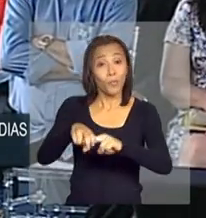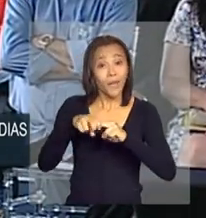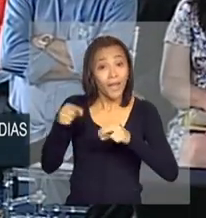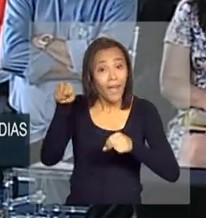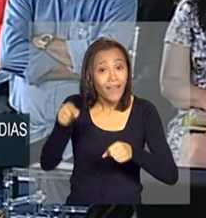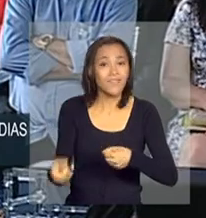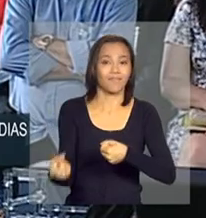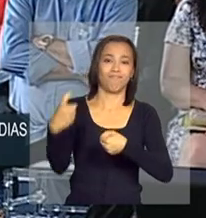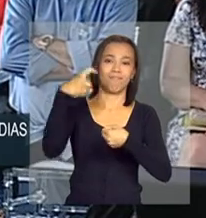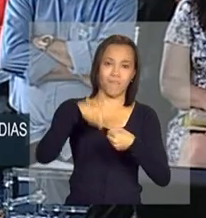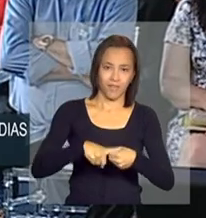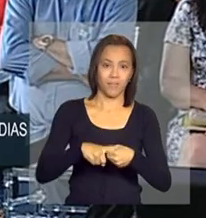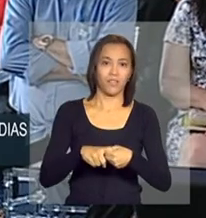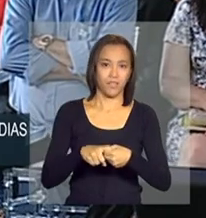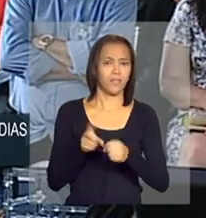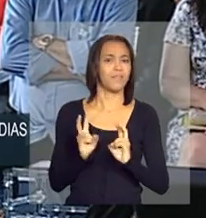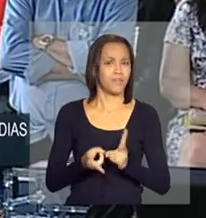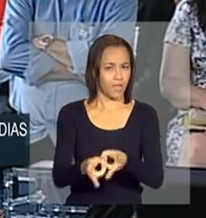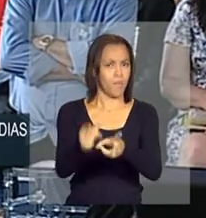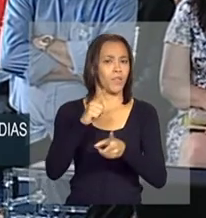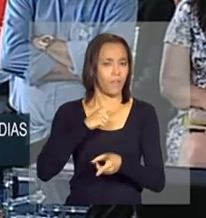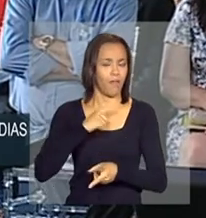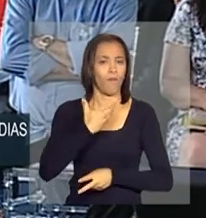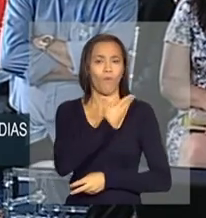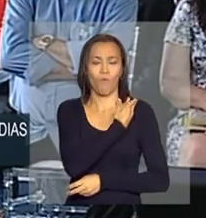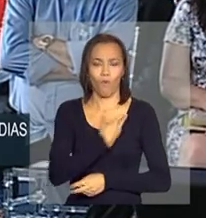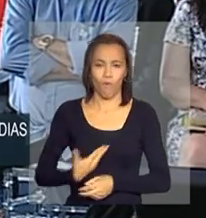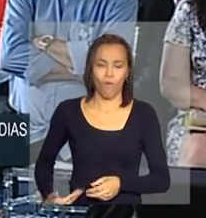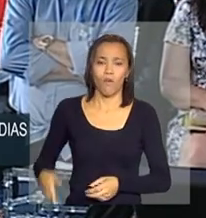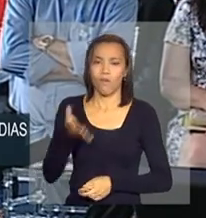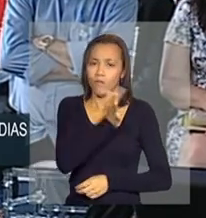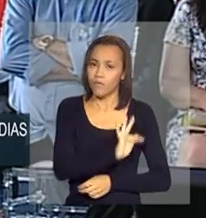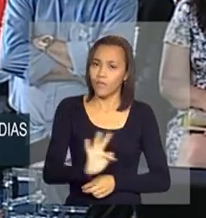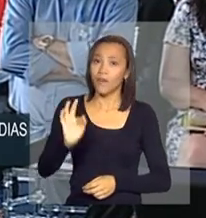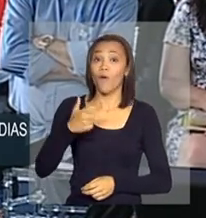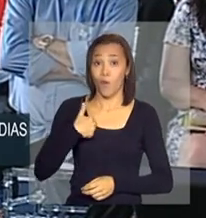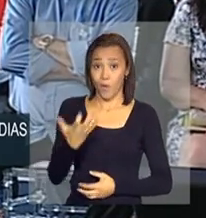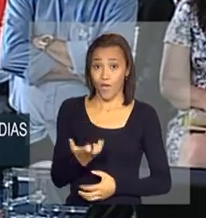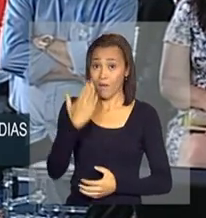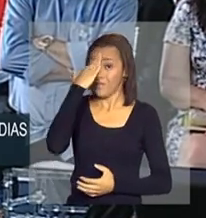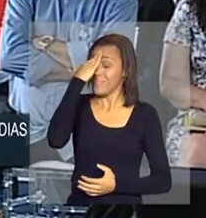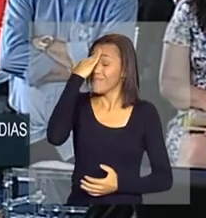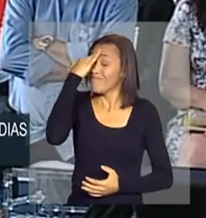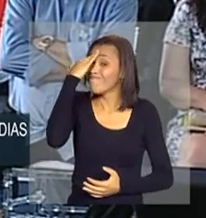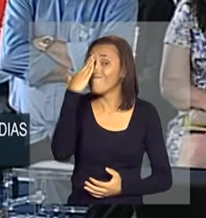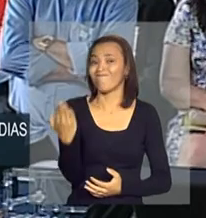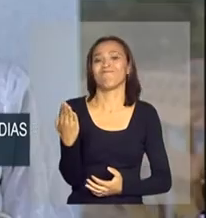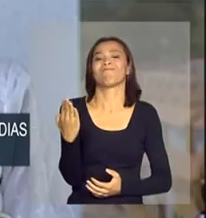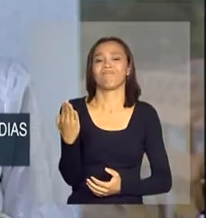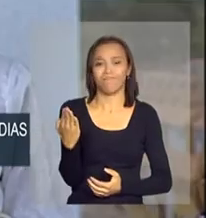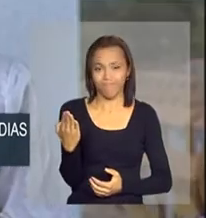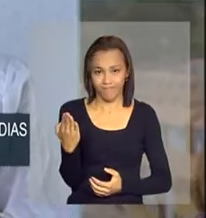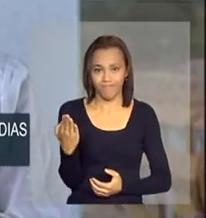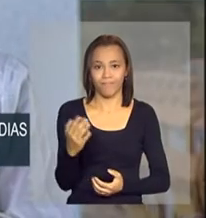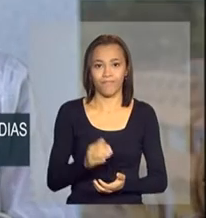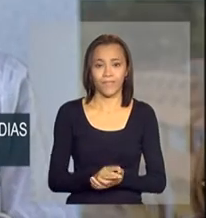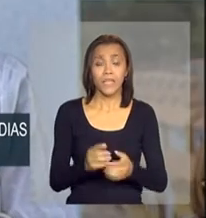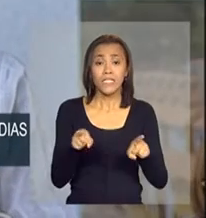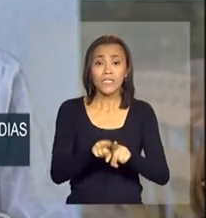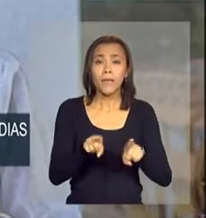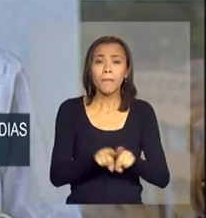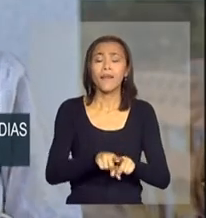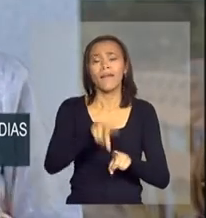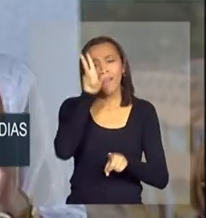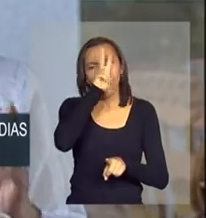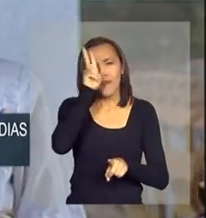parceria que o Senhor tem com o governo federal eu queria lhe agradecer muito eu me